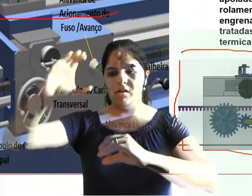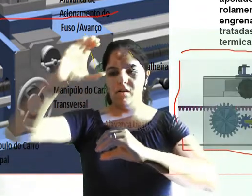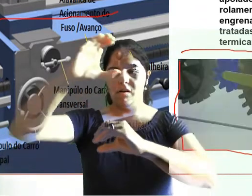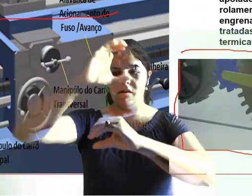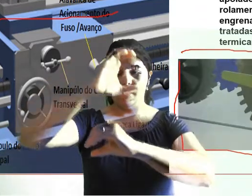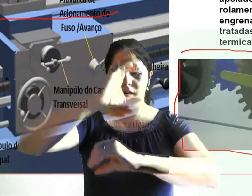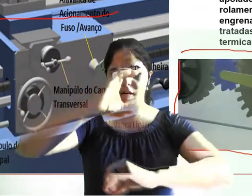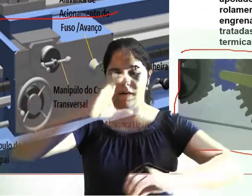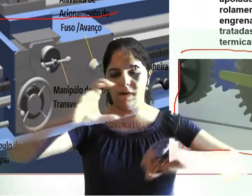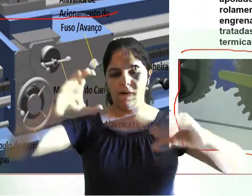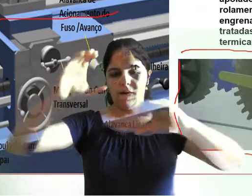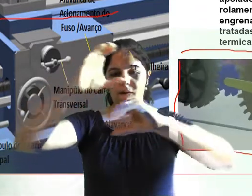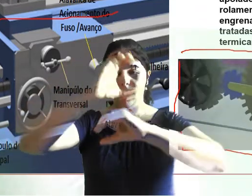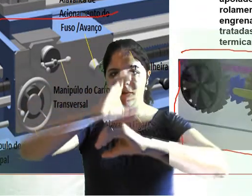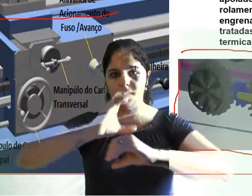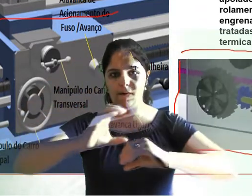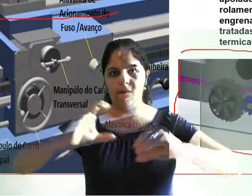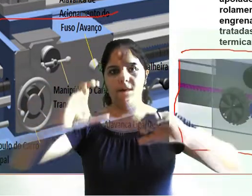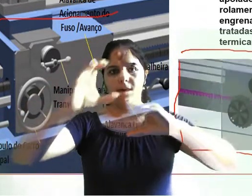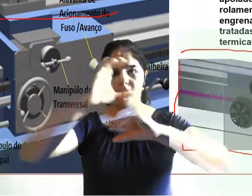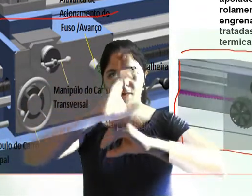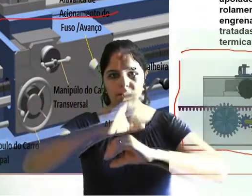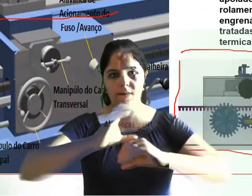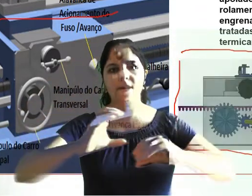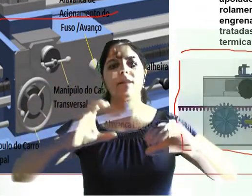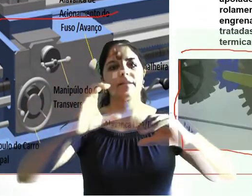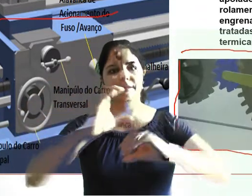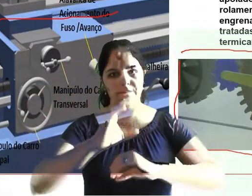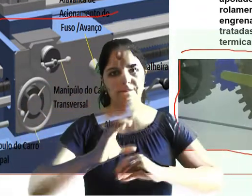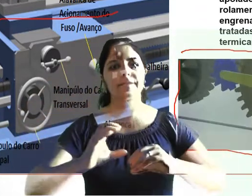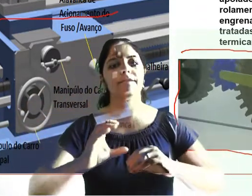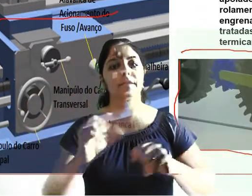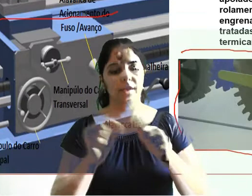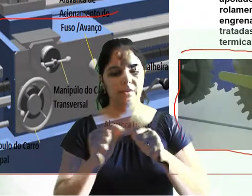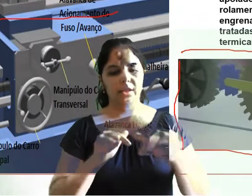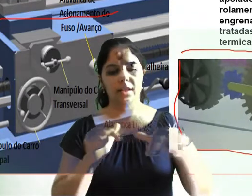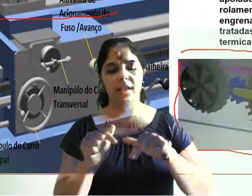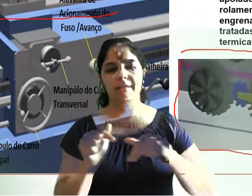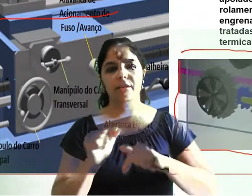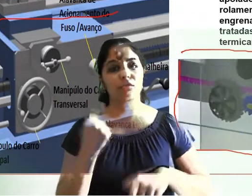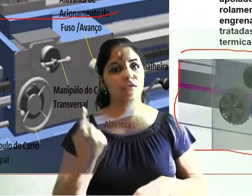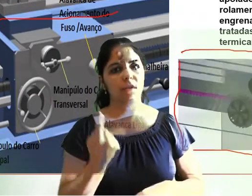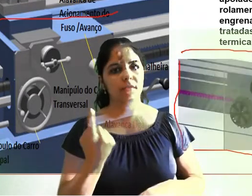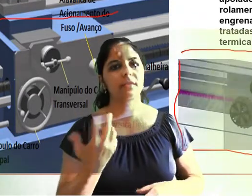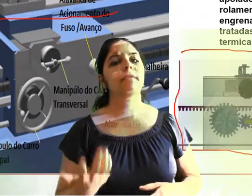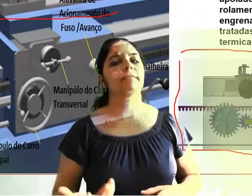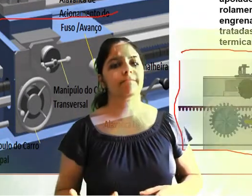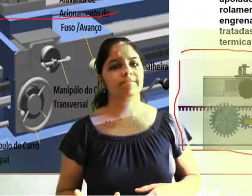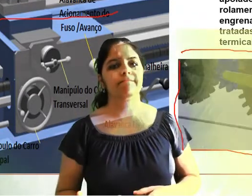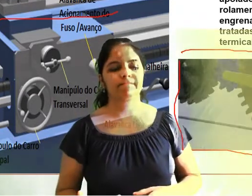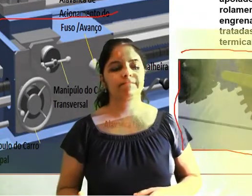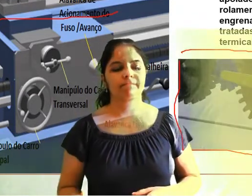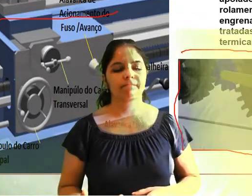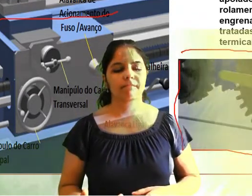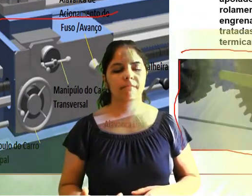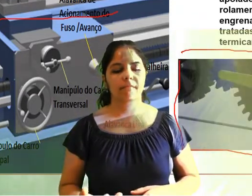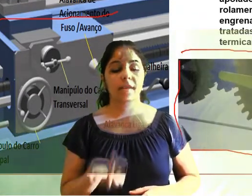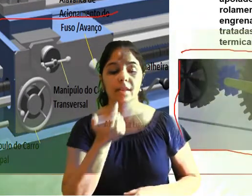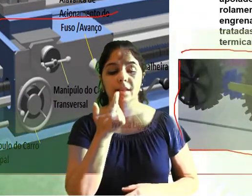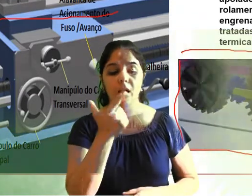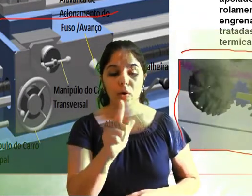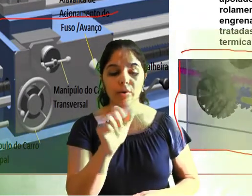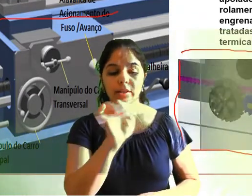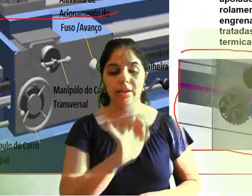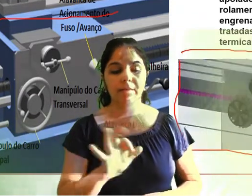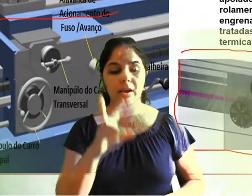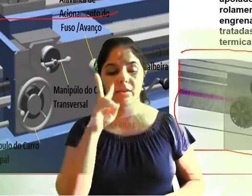esse movimento aqui desse conjunto quando você aciona o automático dele, ok? E